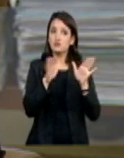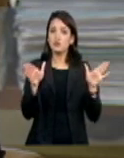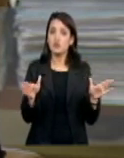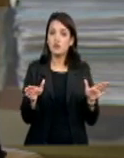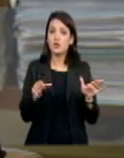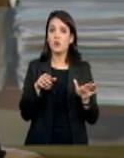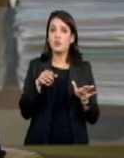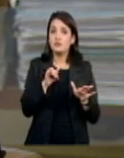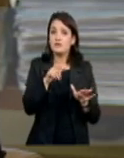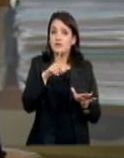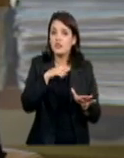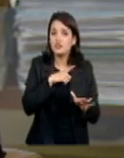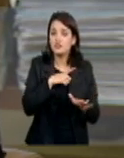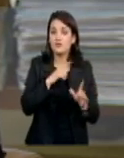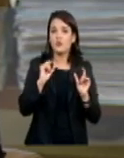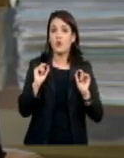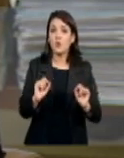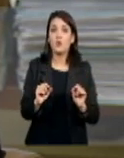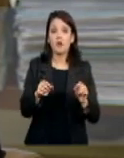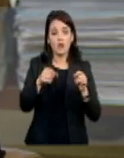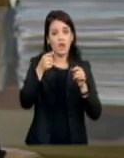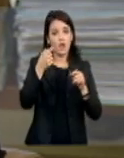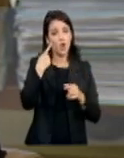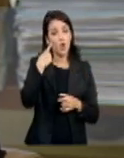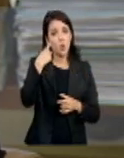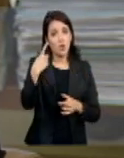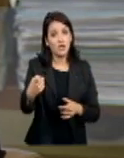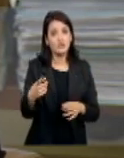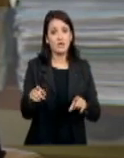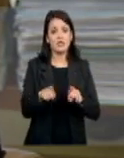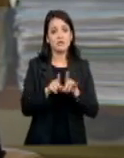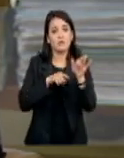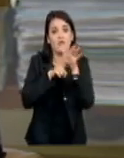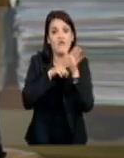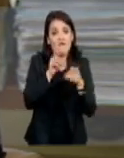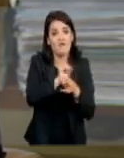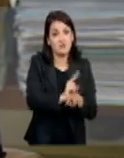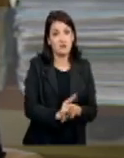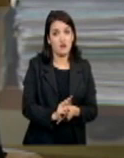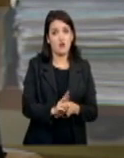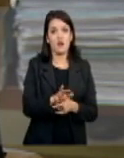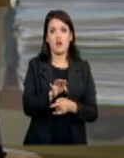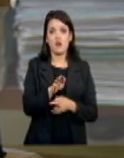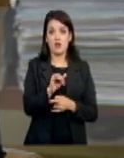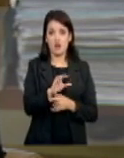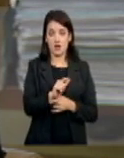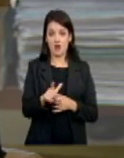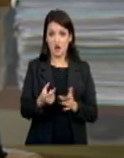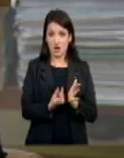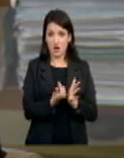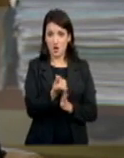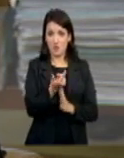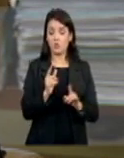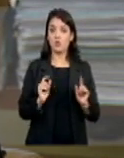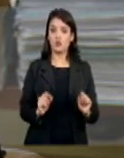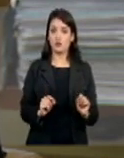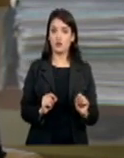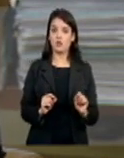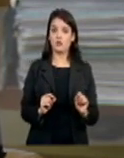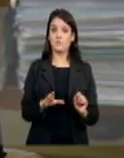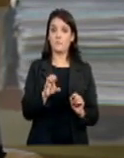requisição da administração tributária para efeitos de exclusivamente fiscais reconheço que o egrégio superior tribunal de